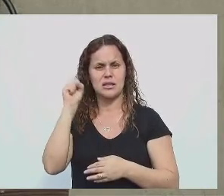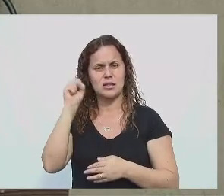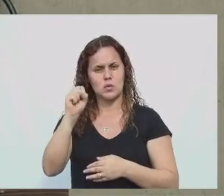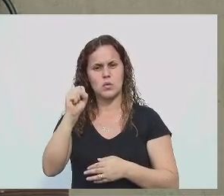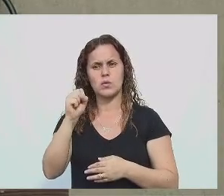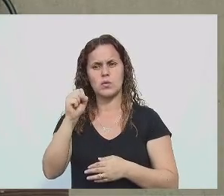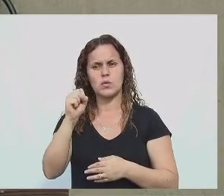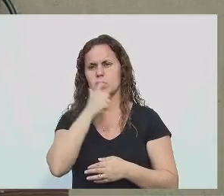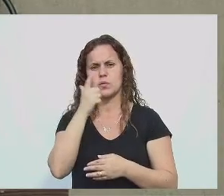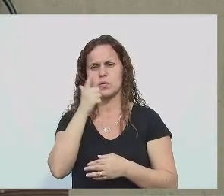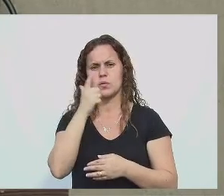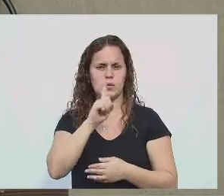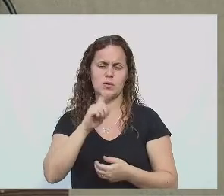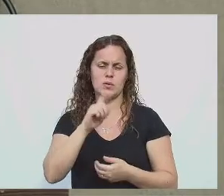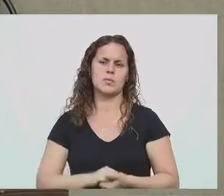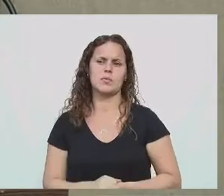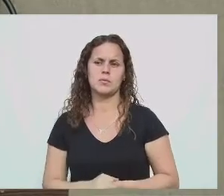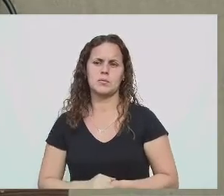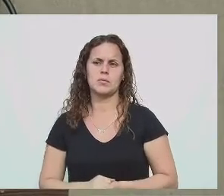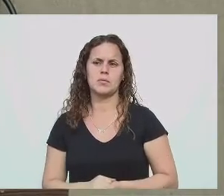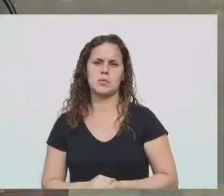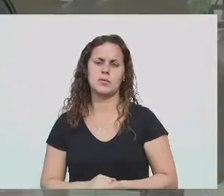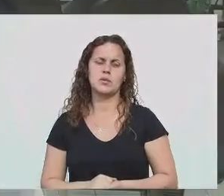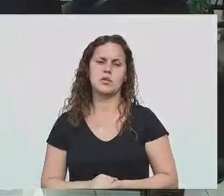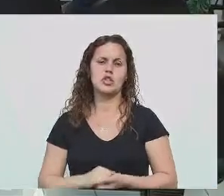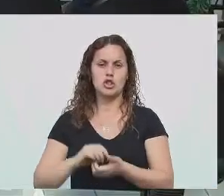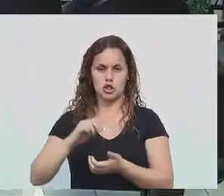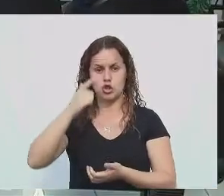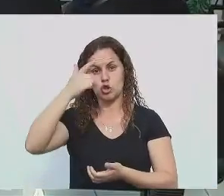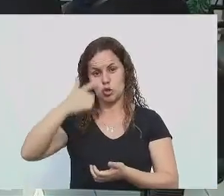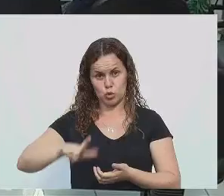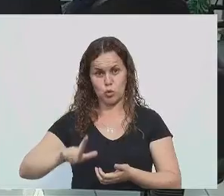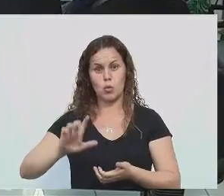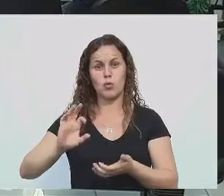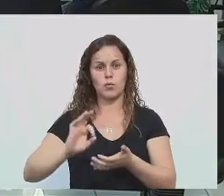não. Tá bom? O senhor se reescreve, por favor.